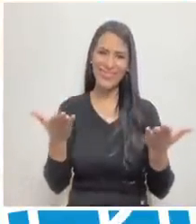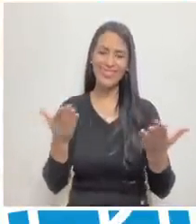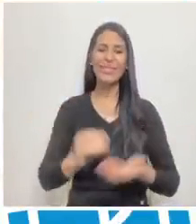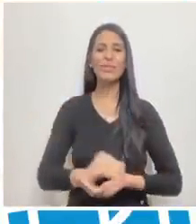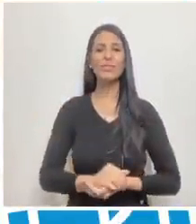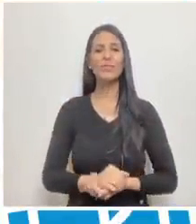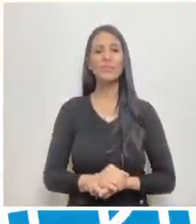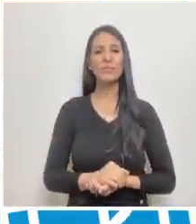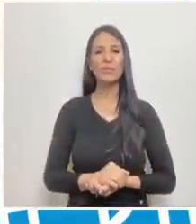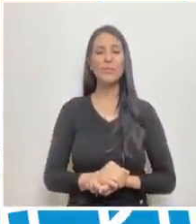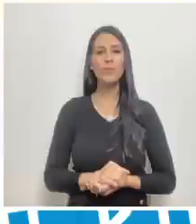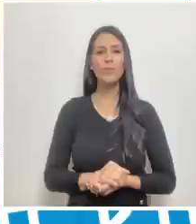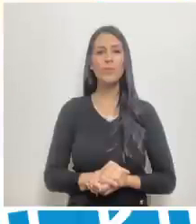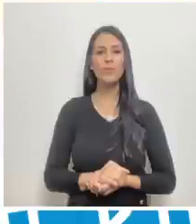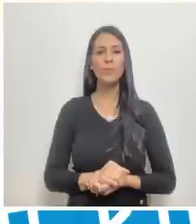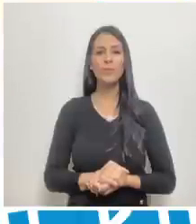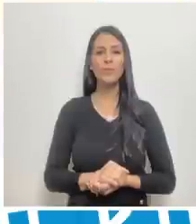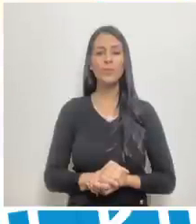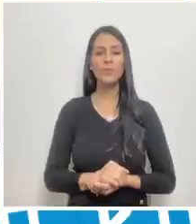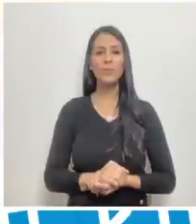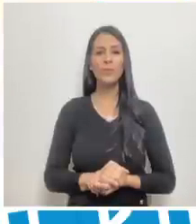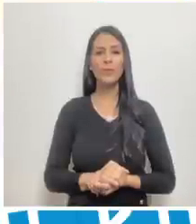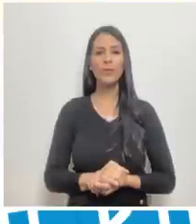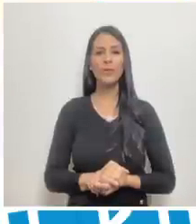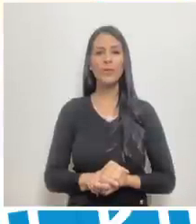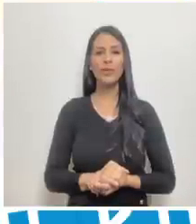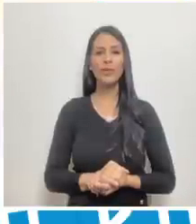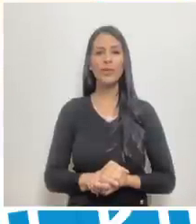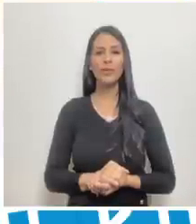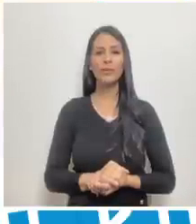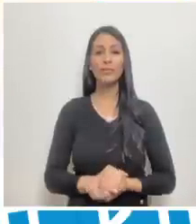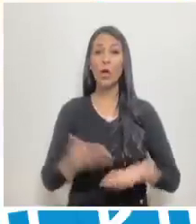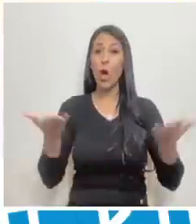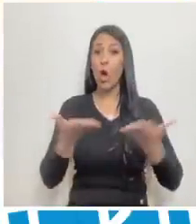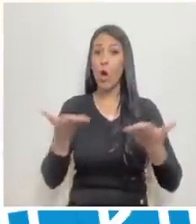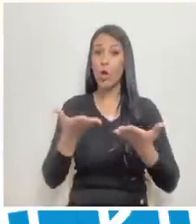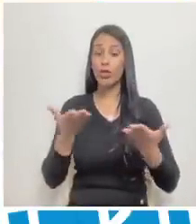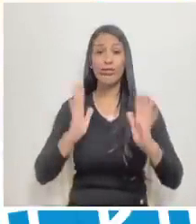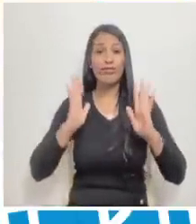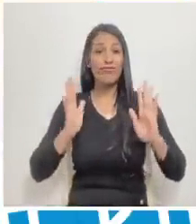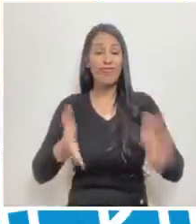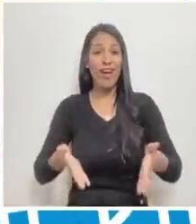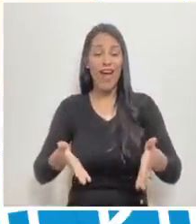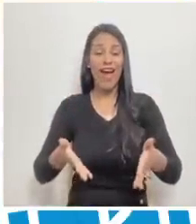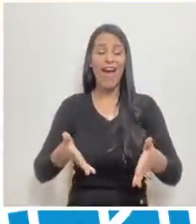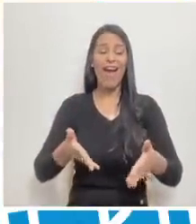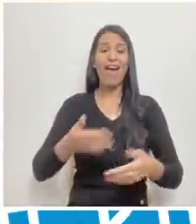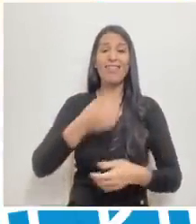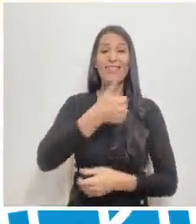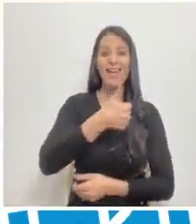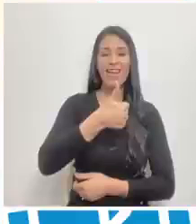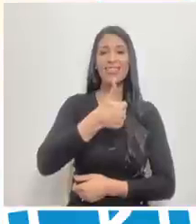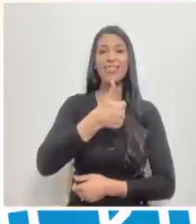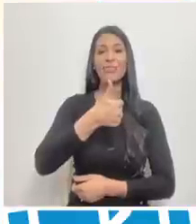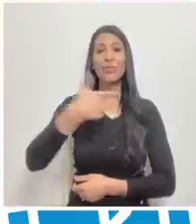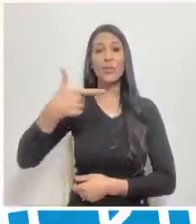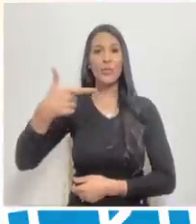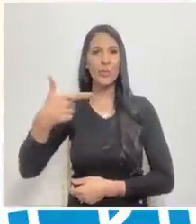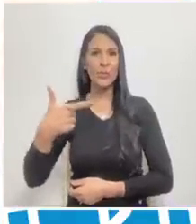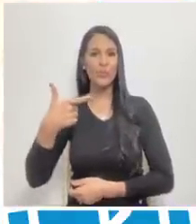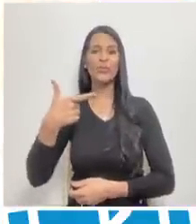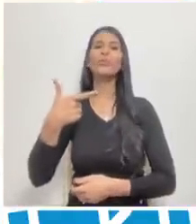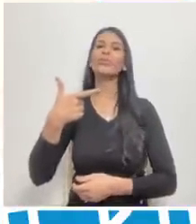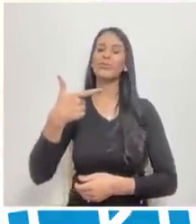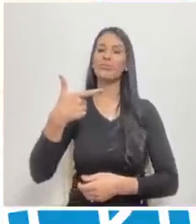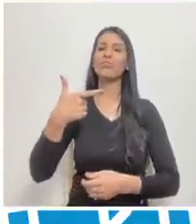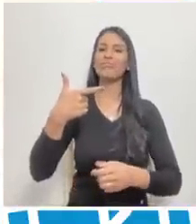Hoje a gente está tendo a honra de ter o nosso 12º encontro do Instituto Unibanco desse ano de 2021, dentro